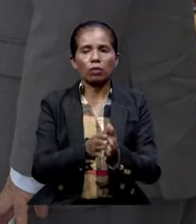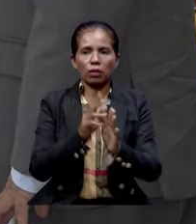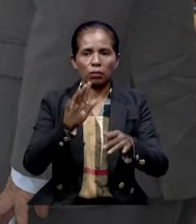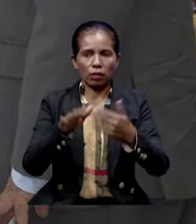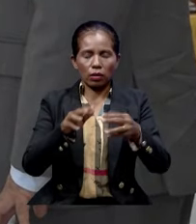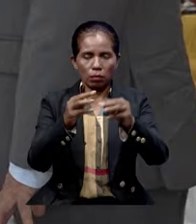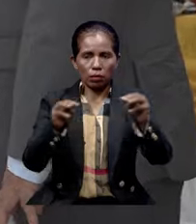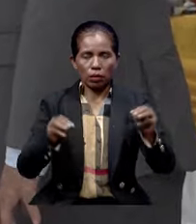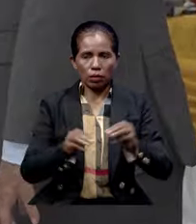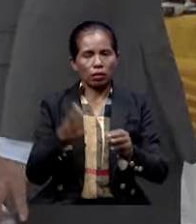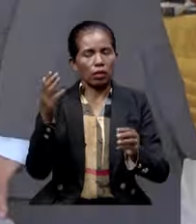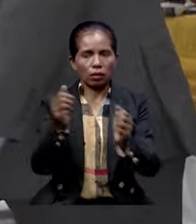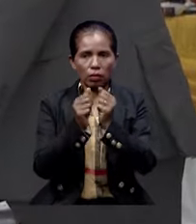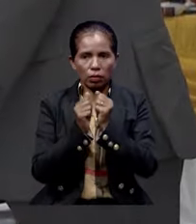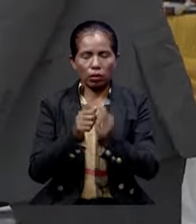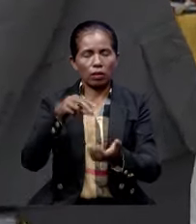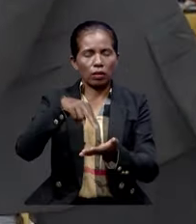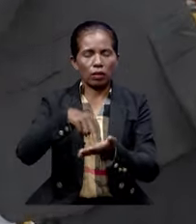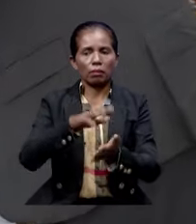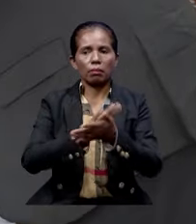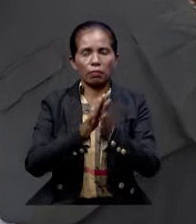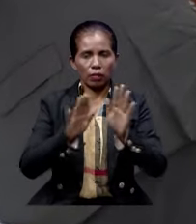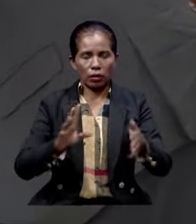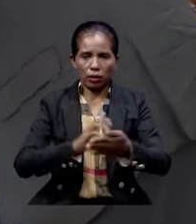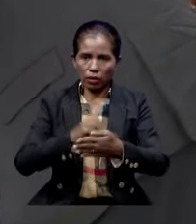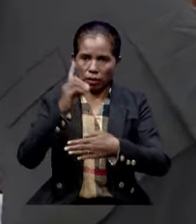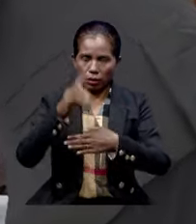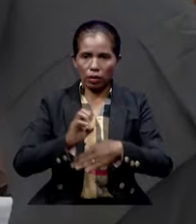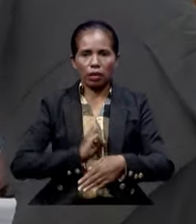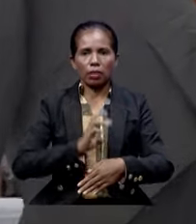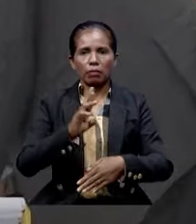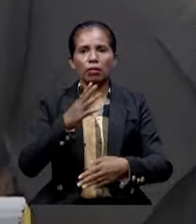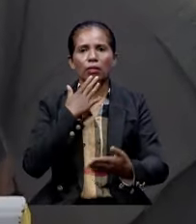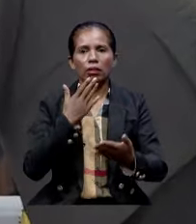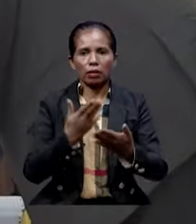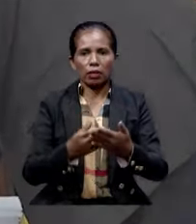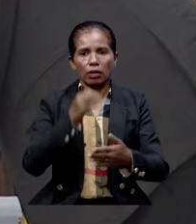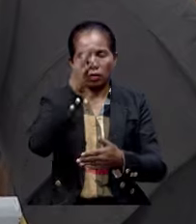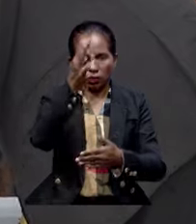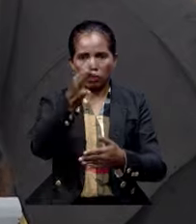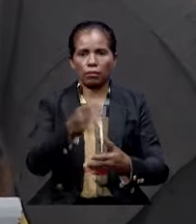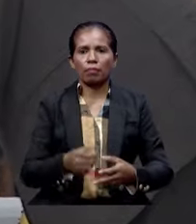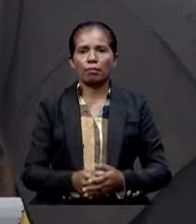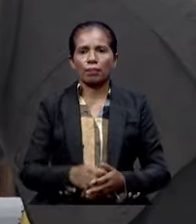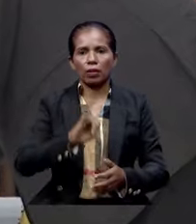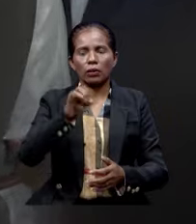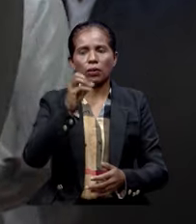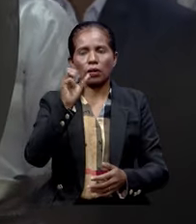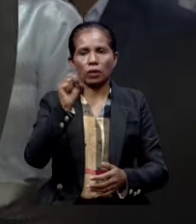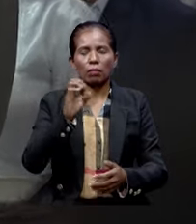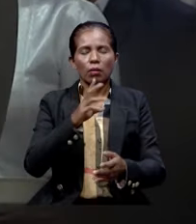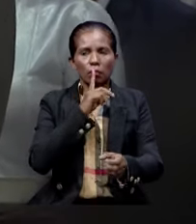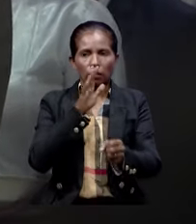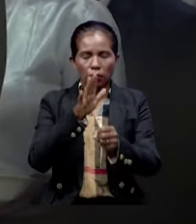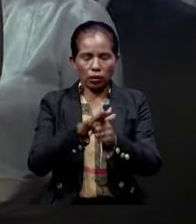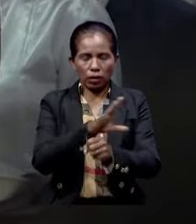e o município refere a Tamoto, que cria paz, no nebe desenvolve Armeira e DNB de aclio e o futuro. José Mons promete se